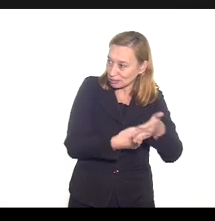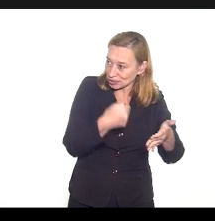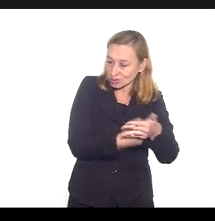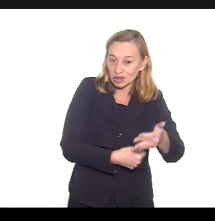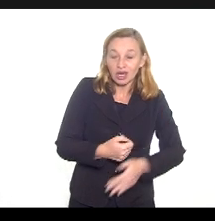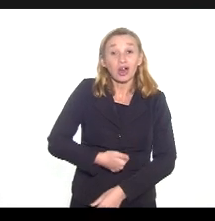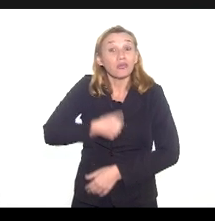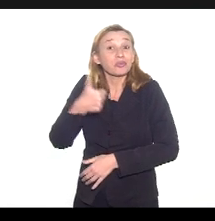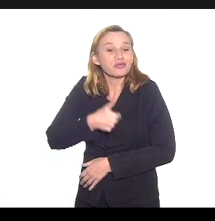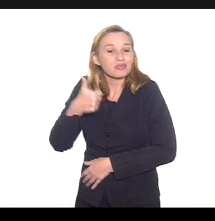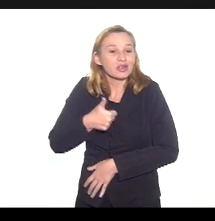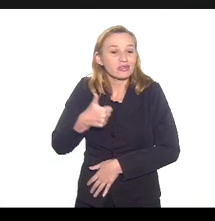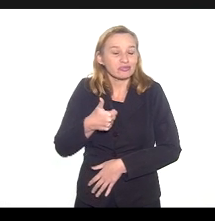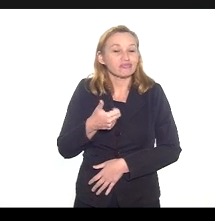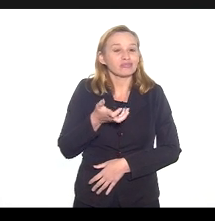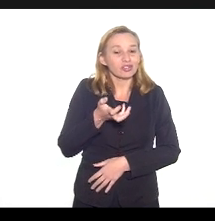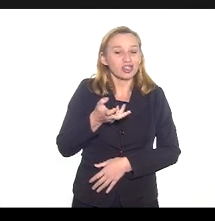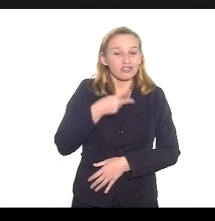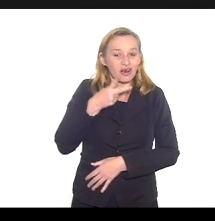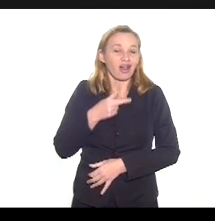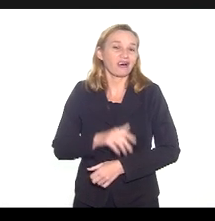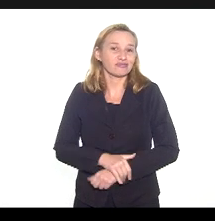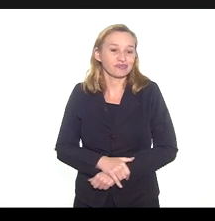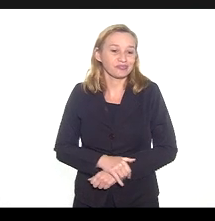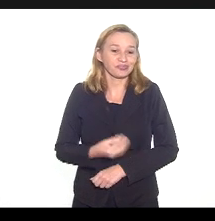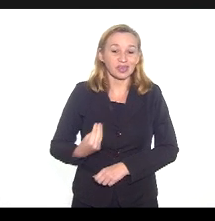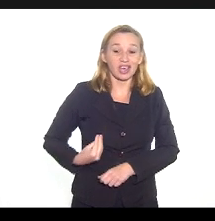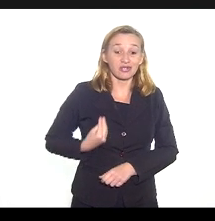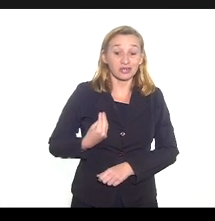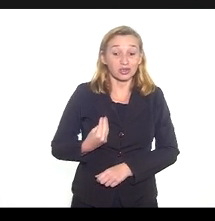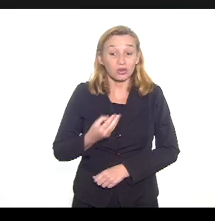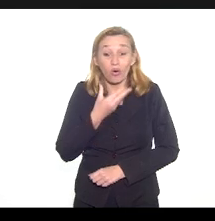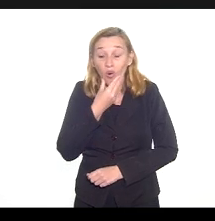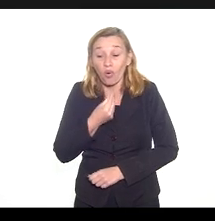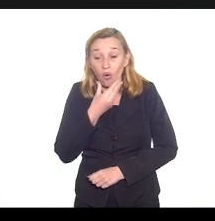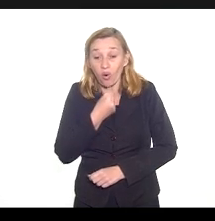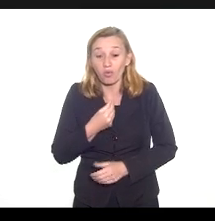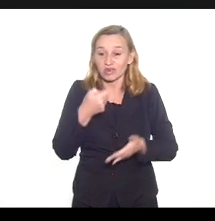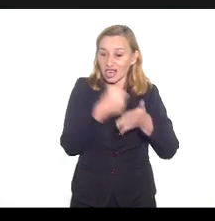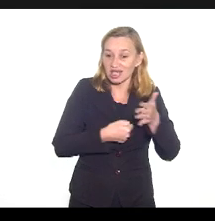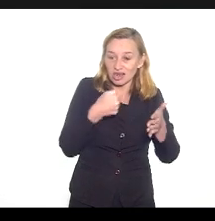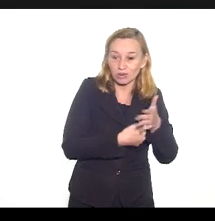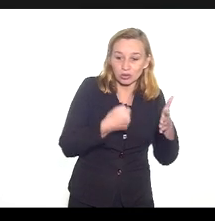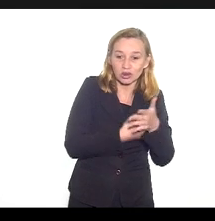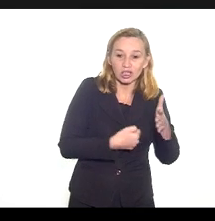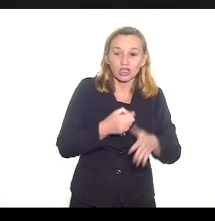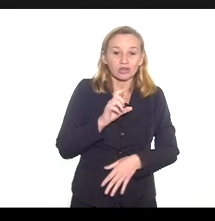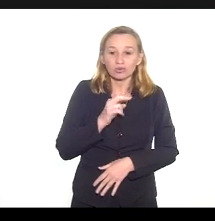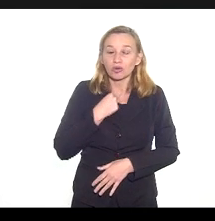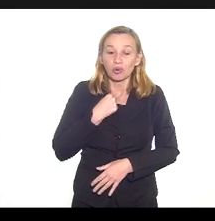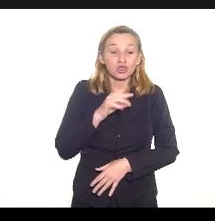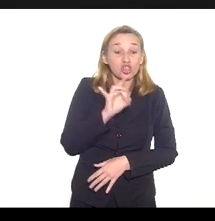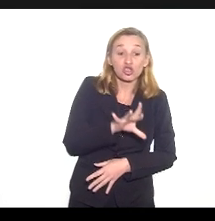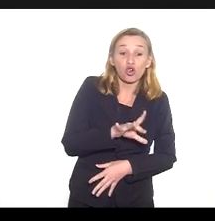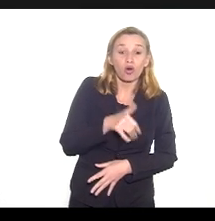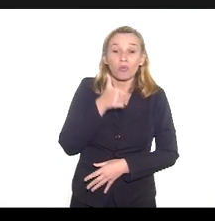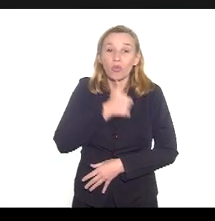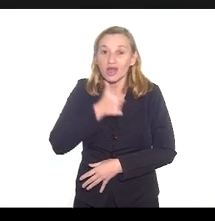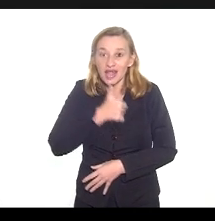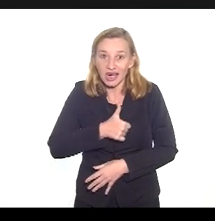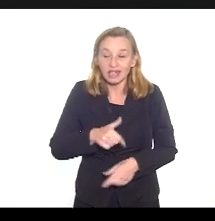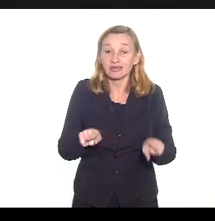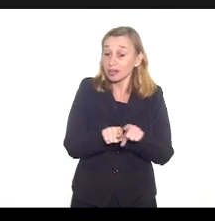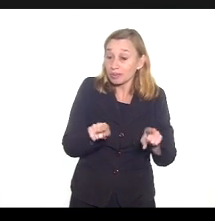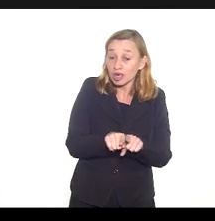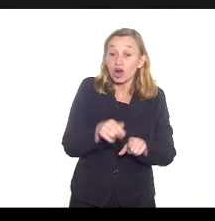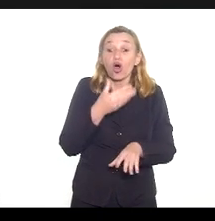esse o primeiro tom que eu queria dar, da presença dos homens, né? Que essa luta não pode ser apenas a luta das mulheres, tem que ser a